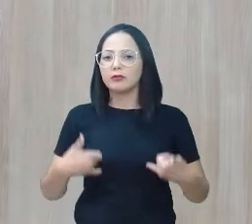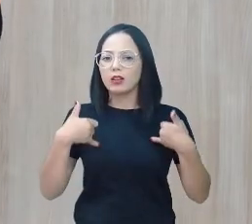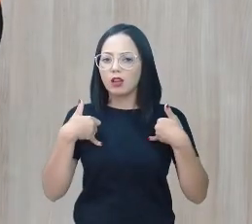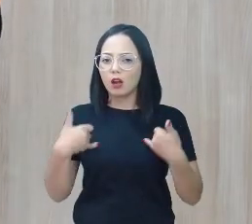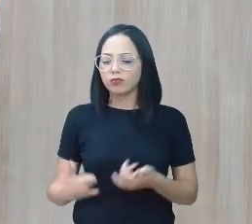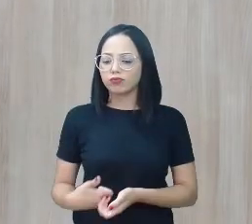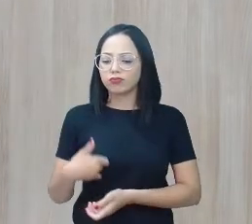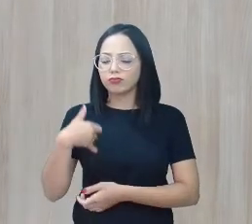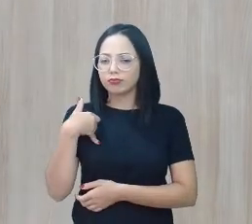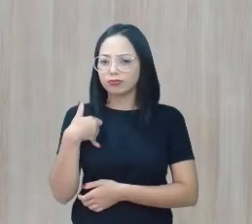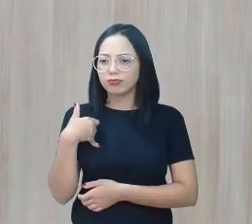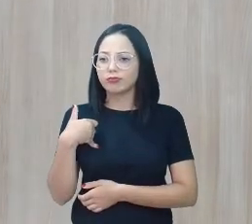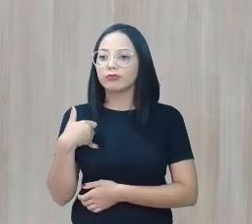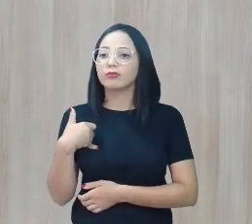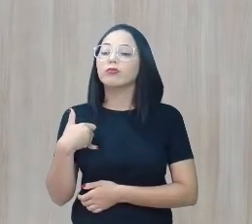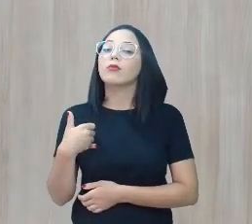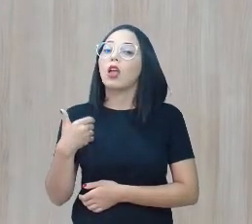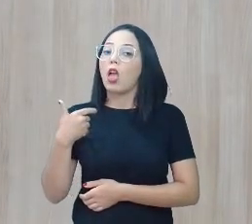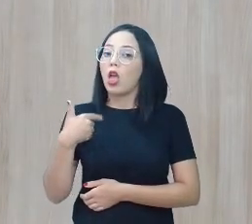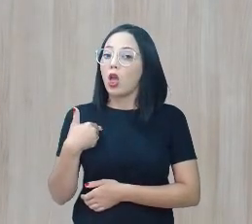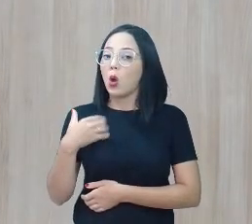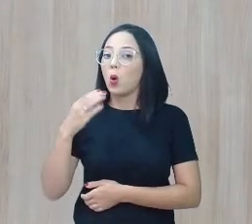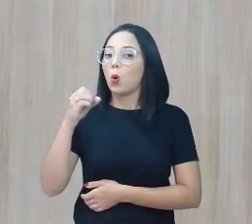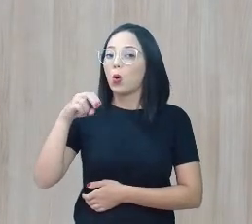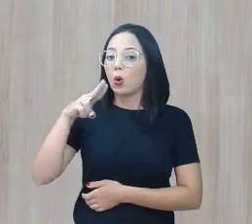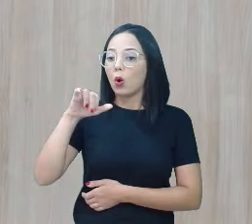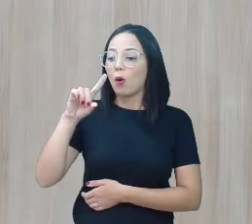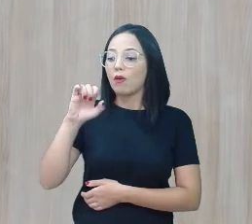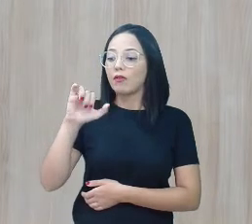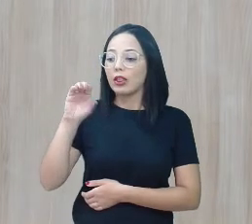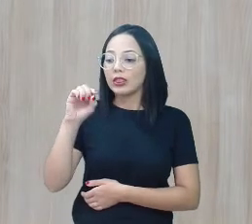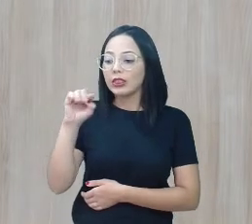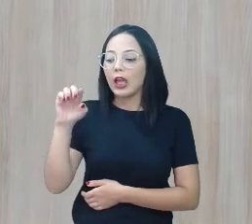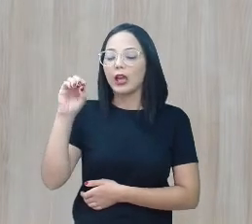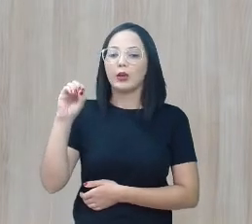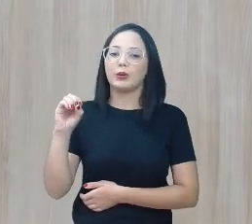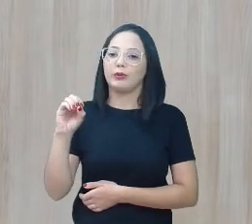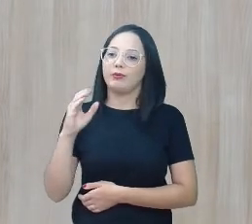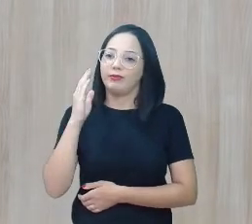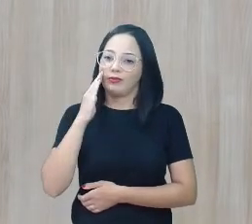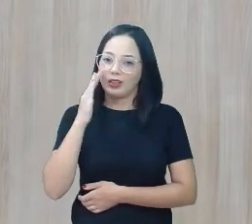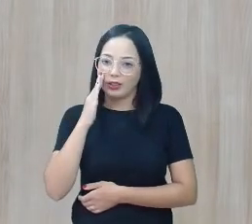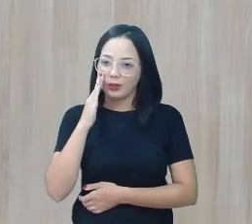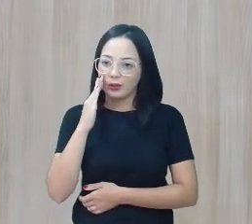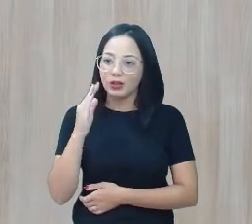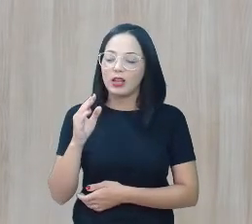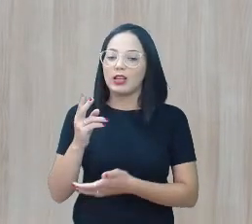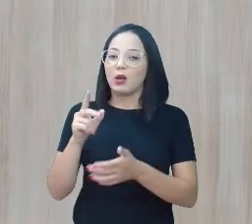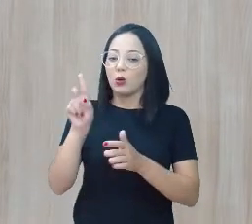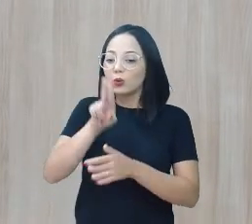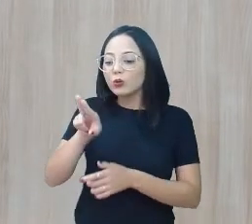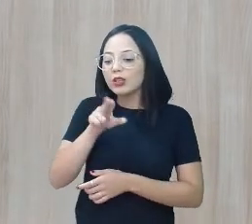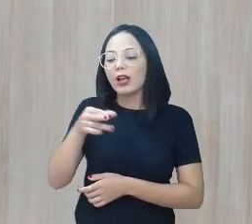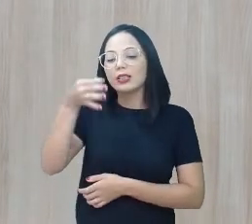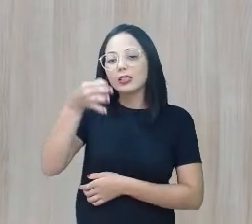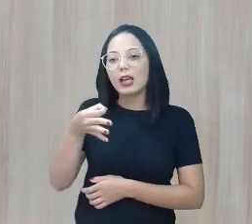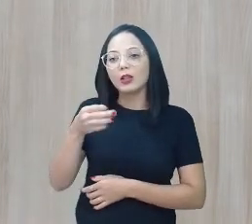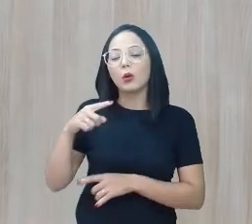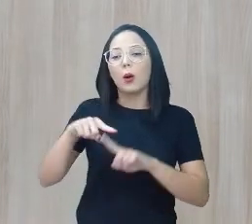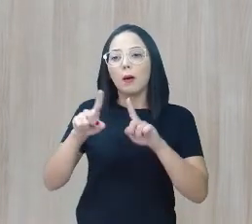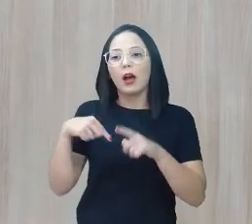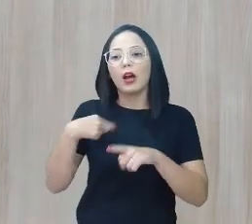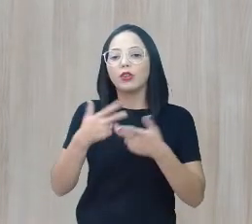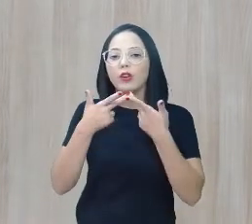né? Pois convidei-o para o meu aniversário. Nem sempre usamos convidei-o, não é? Mas